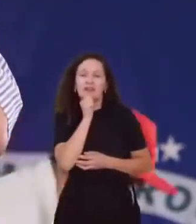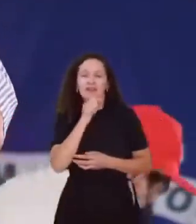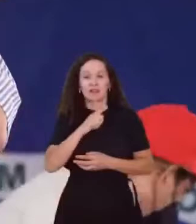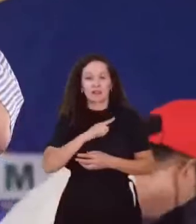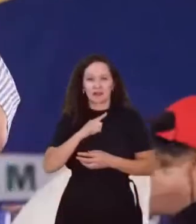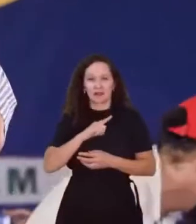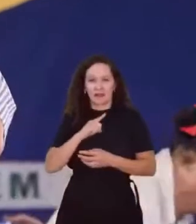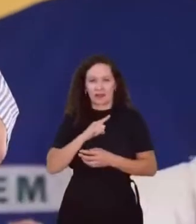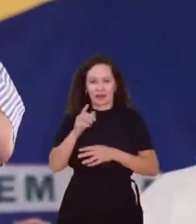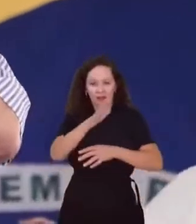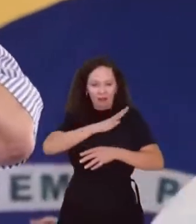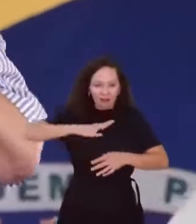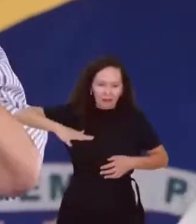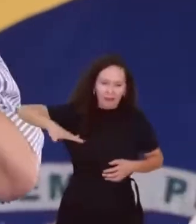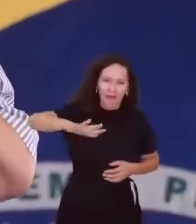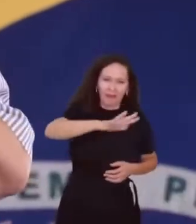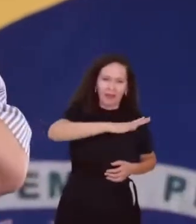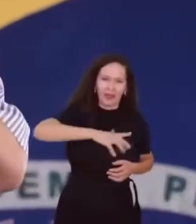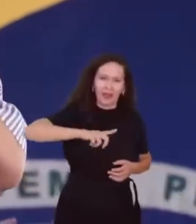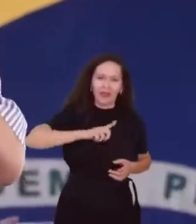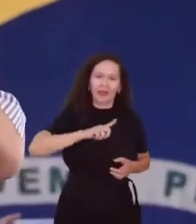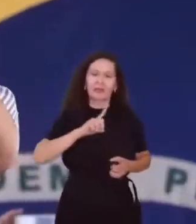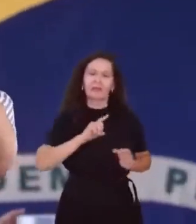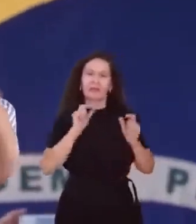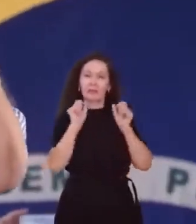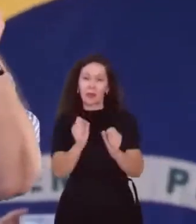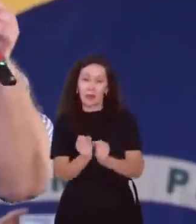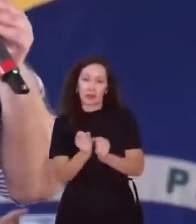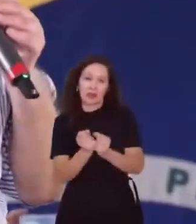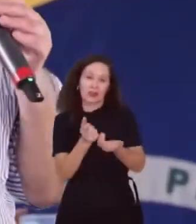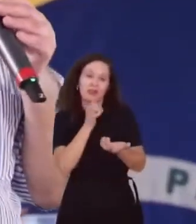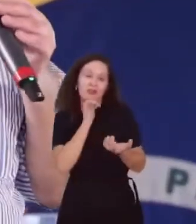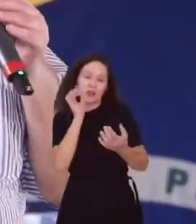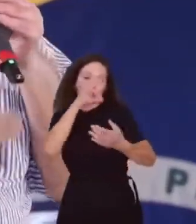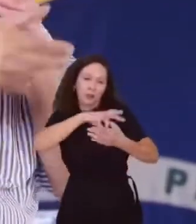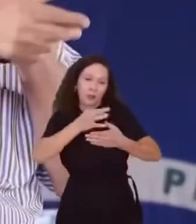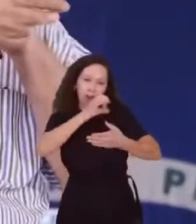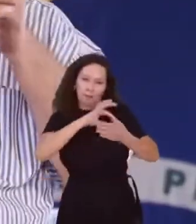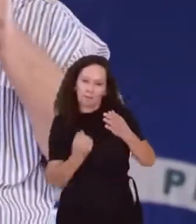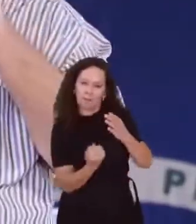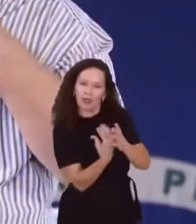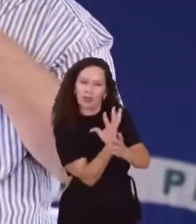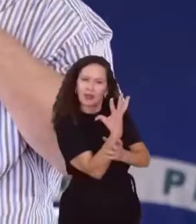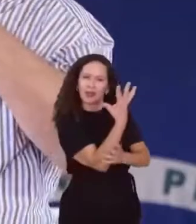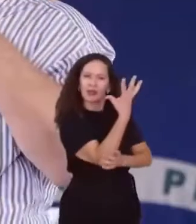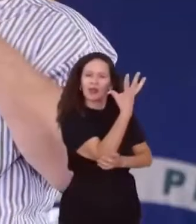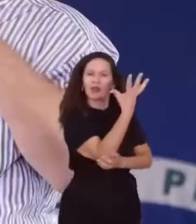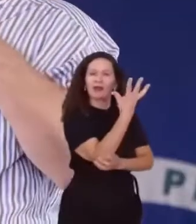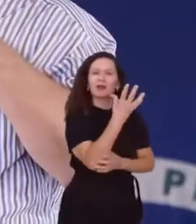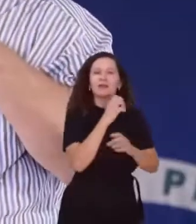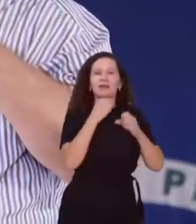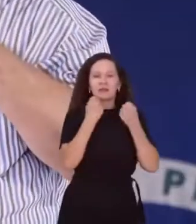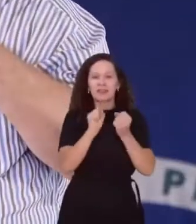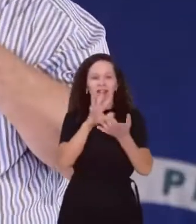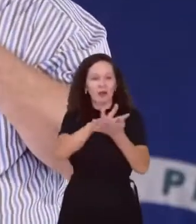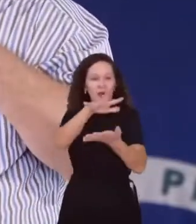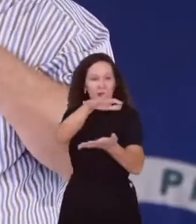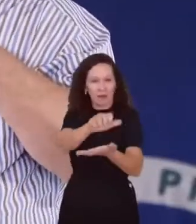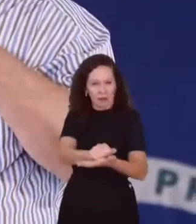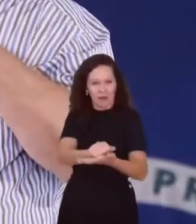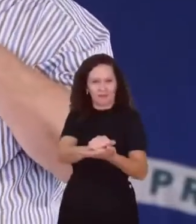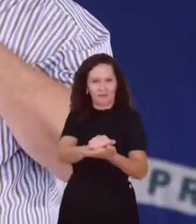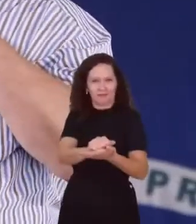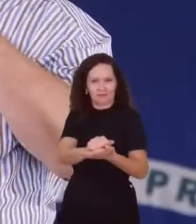com capacidade produtiva vazia, ocupada por monopólios de monocultura,